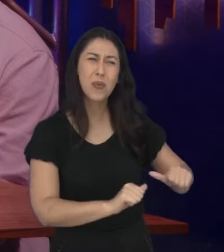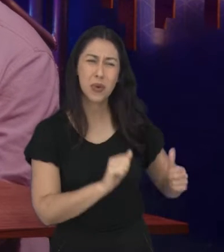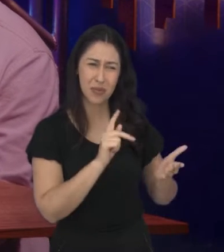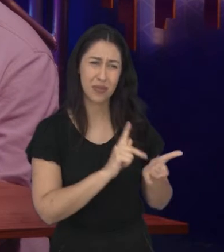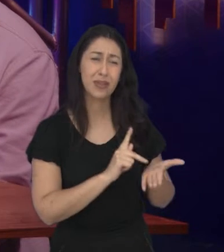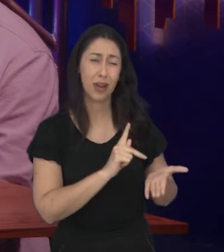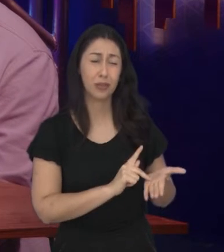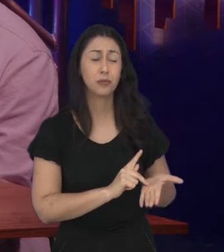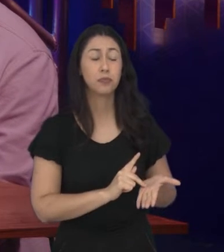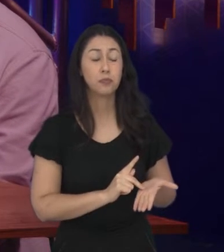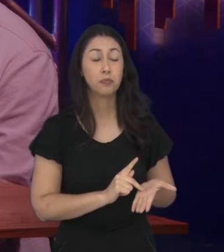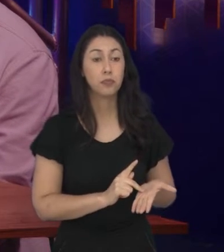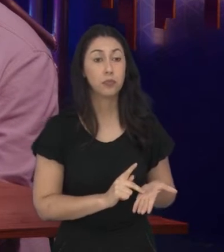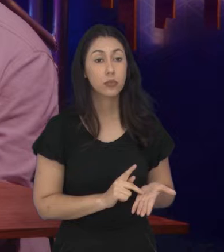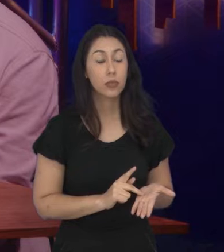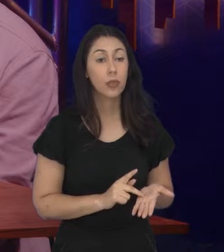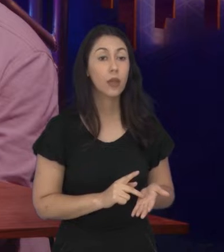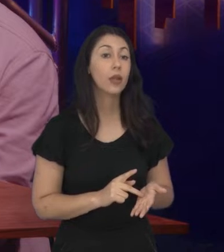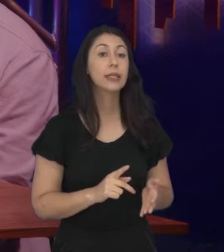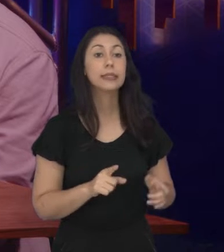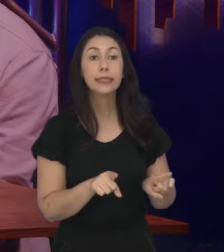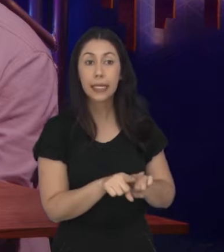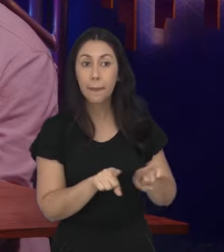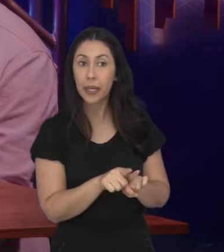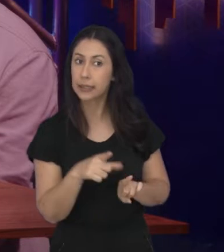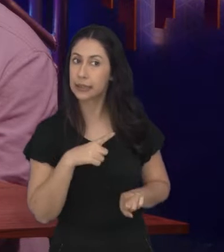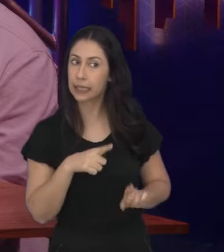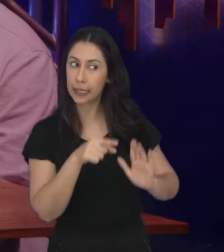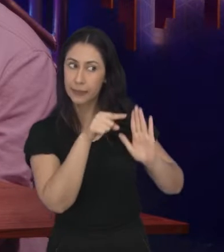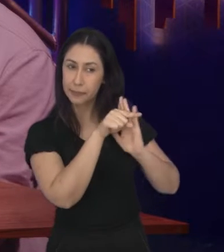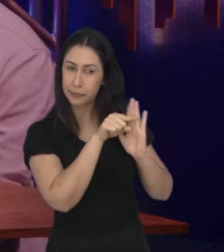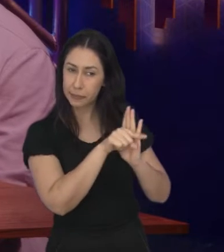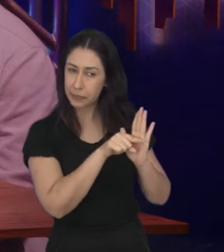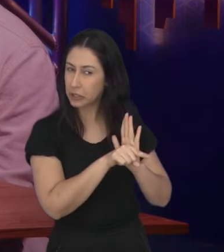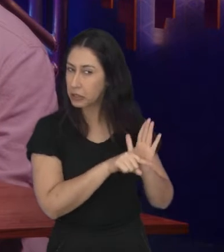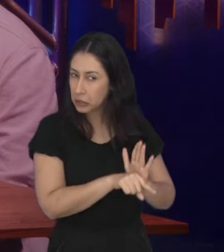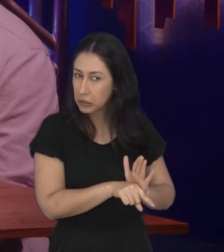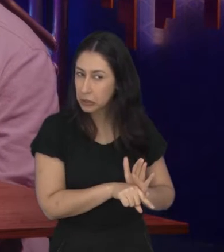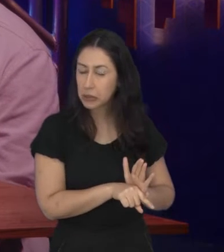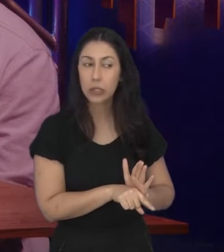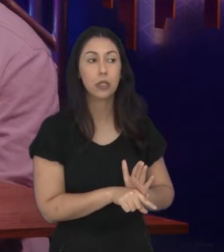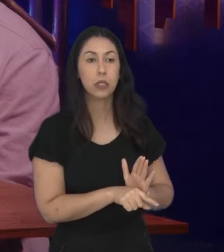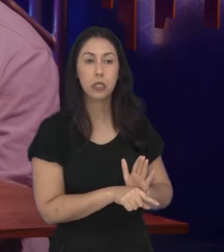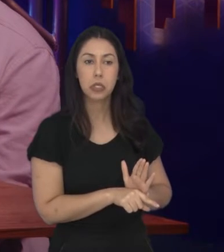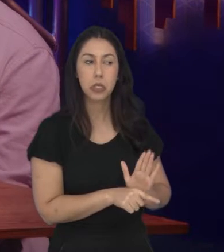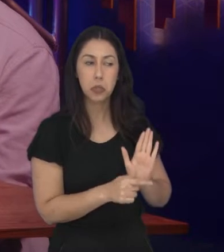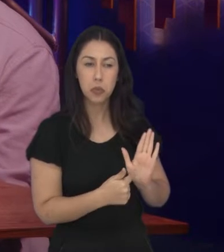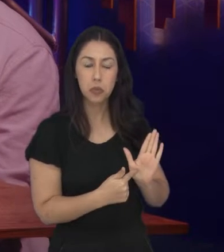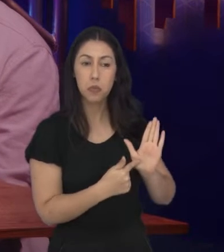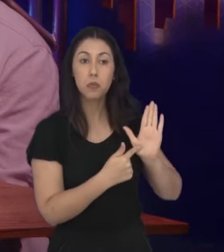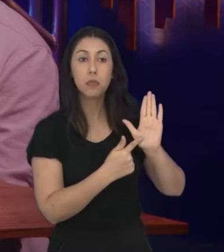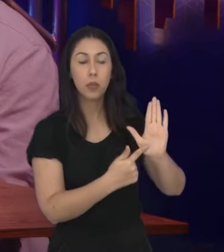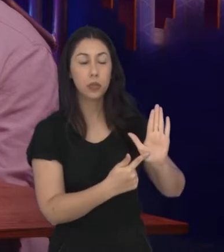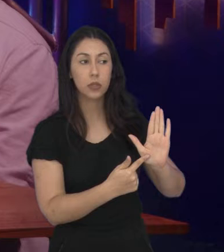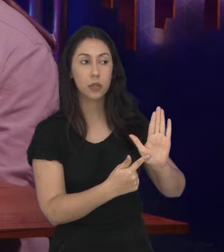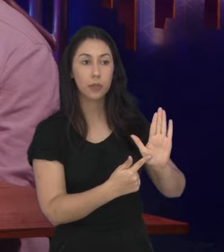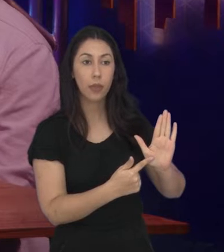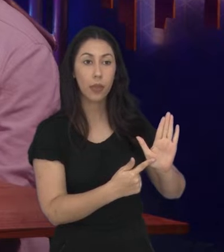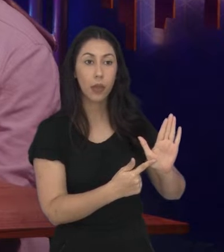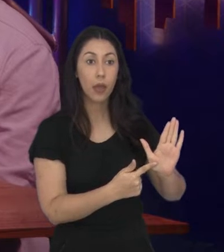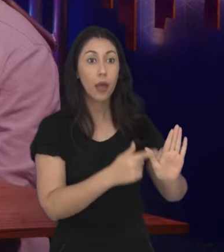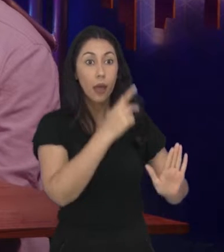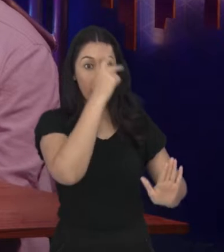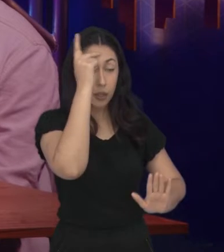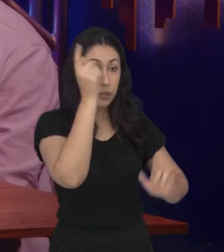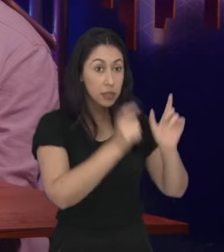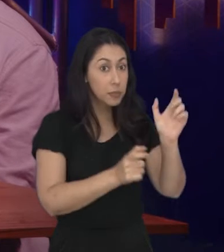funciona. Exatamente. E existem pesquisadores, biólogos, cientistas que vão defender que as